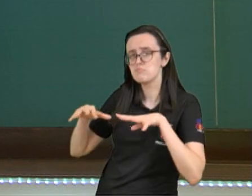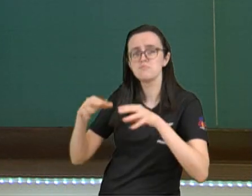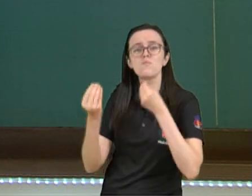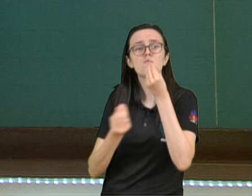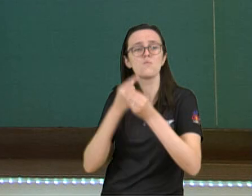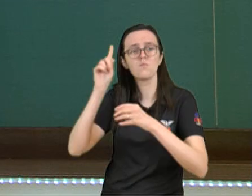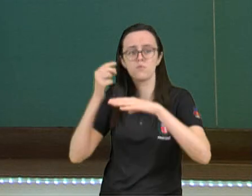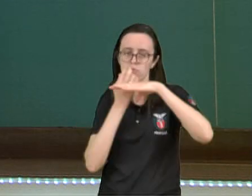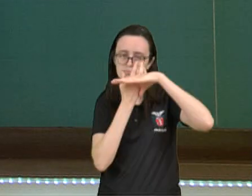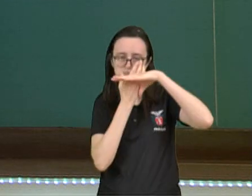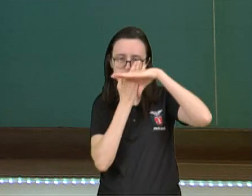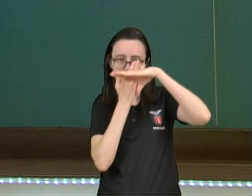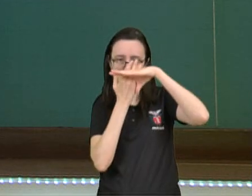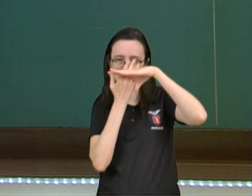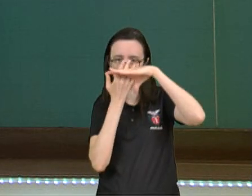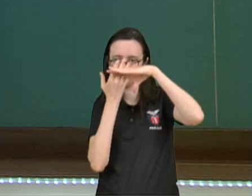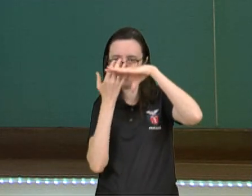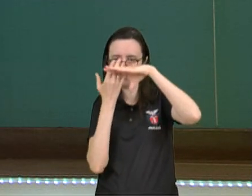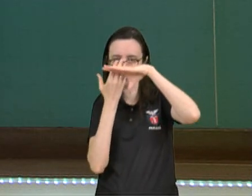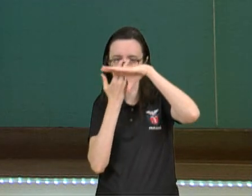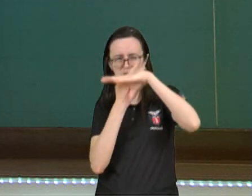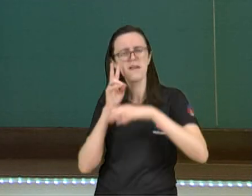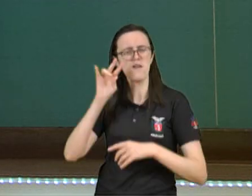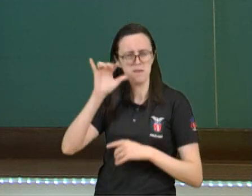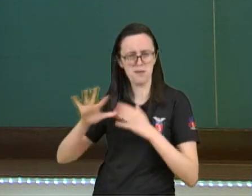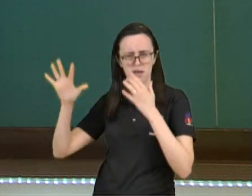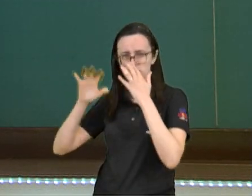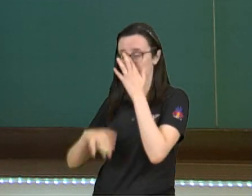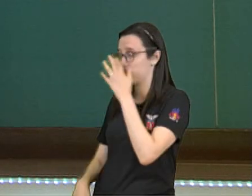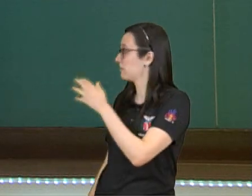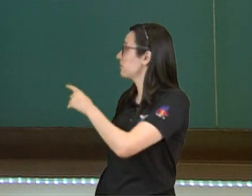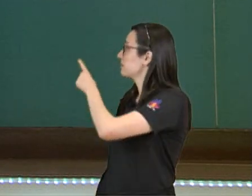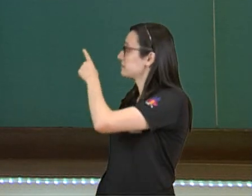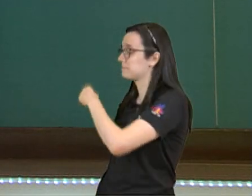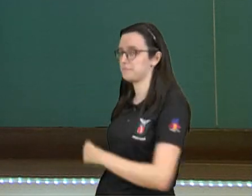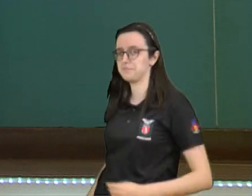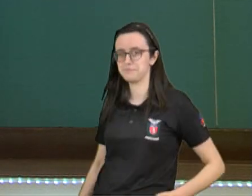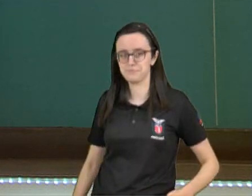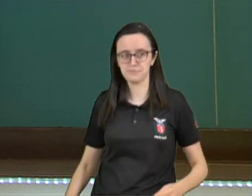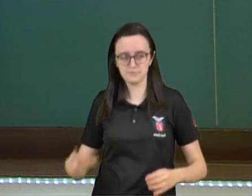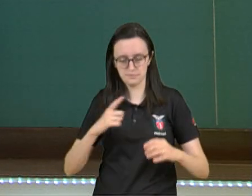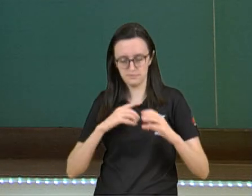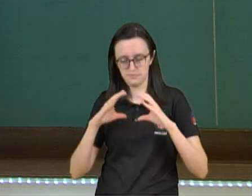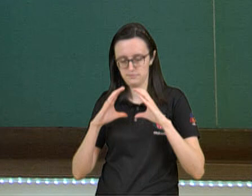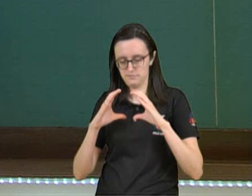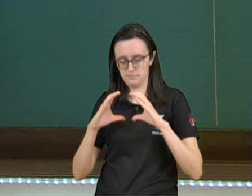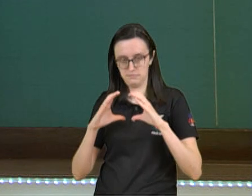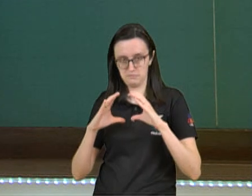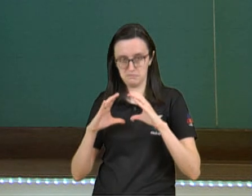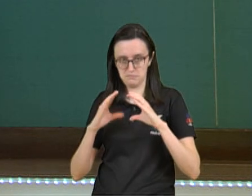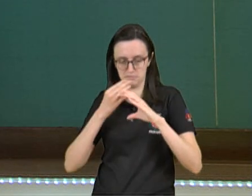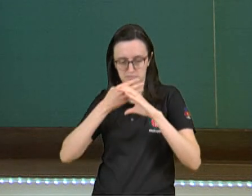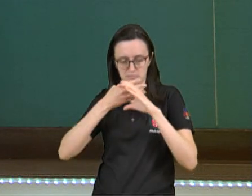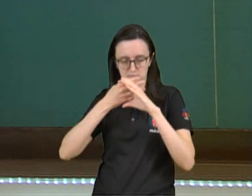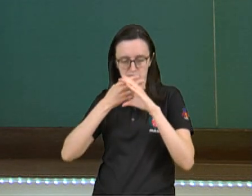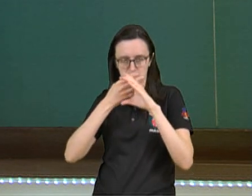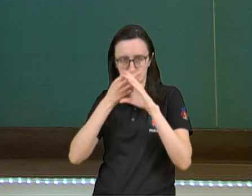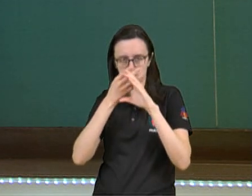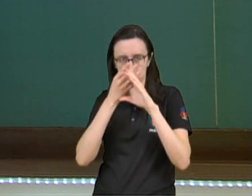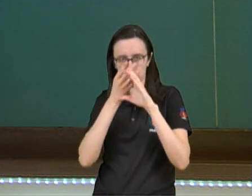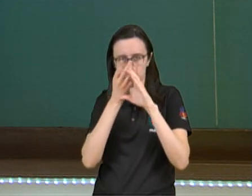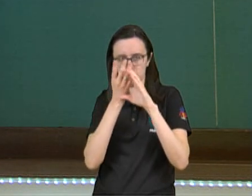os cílios. Percebam nessa terceira imagem que ao redor da membrana plasmática nós temos